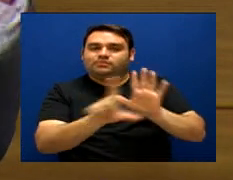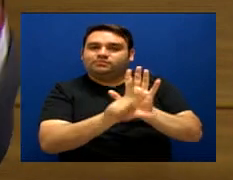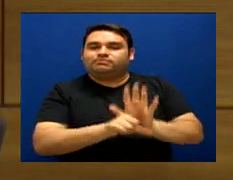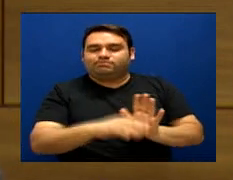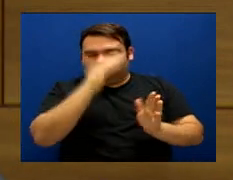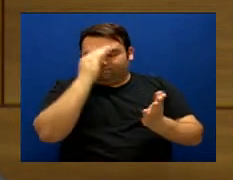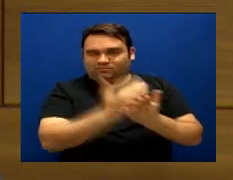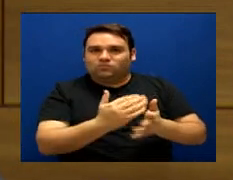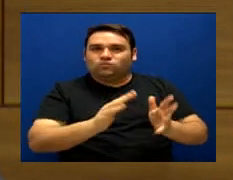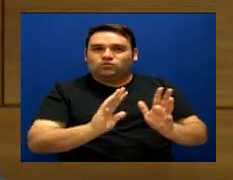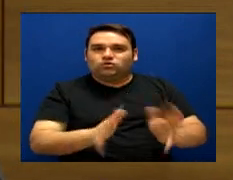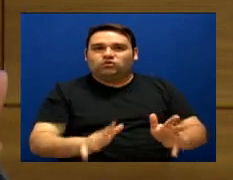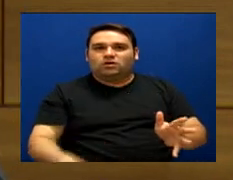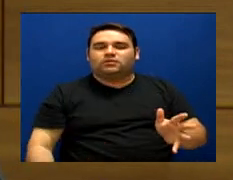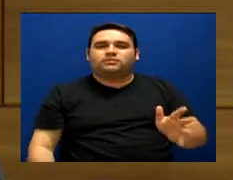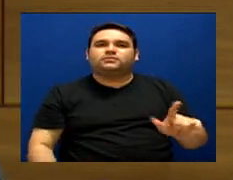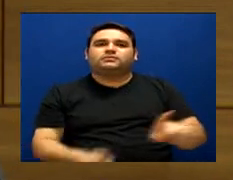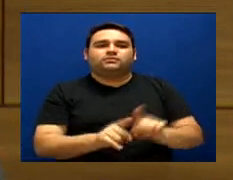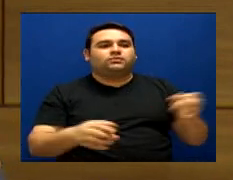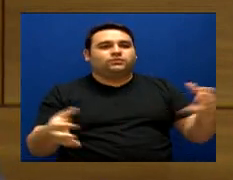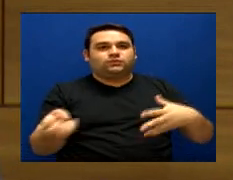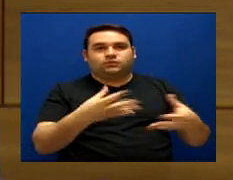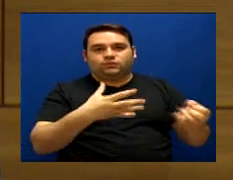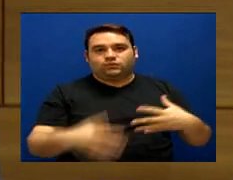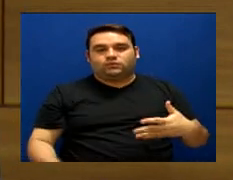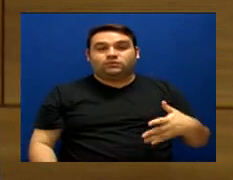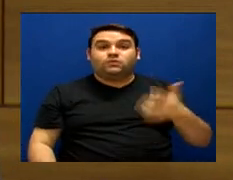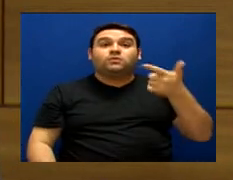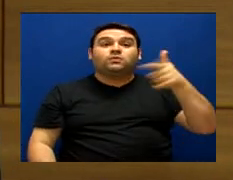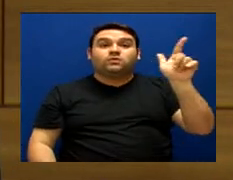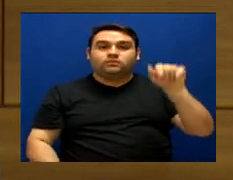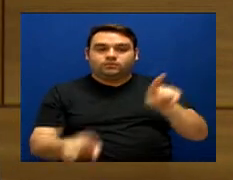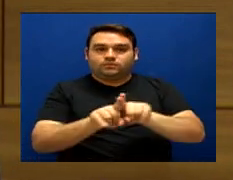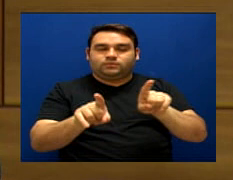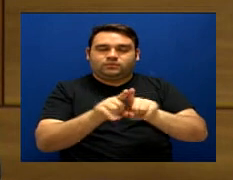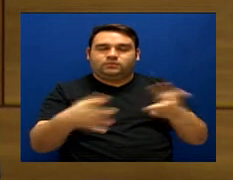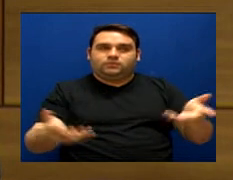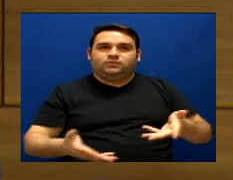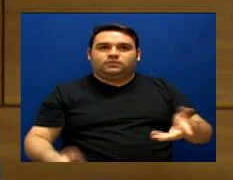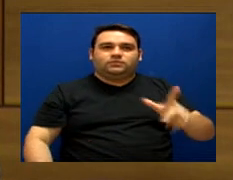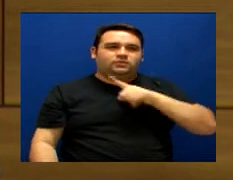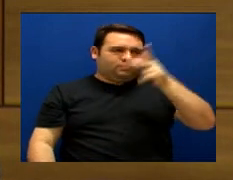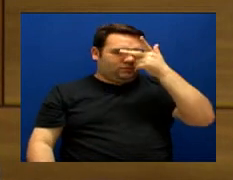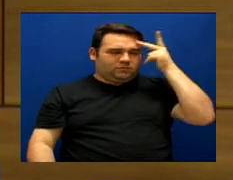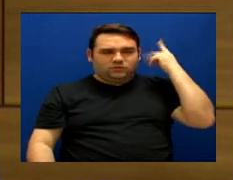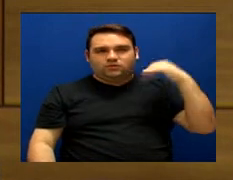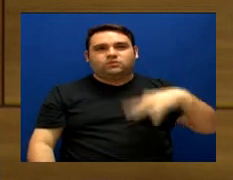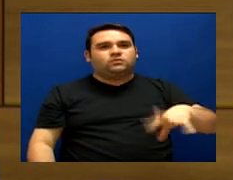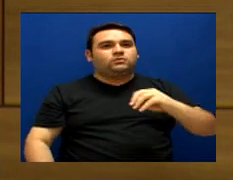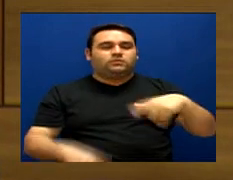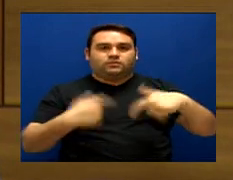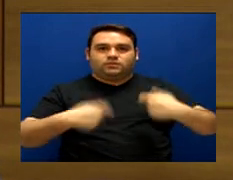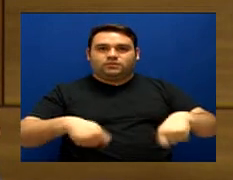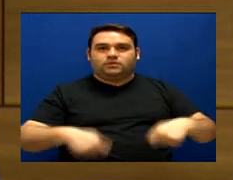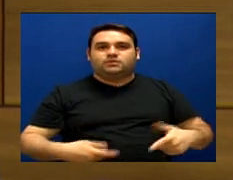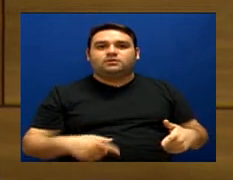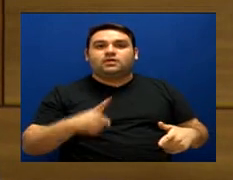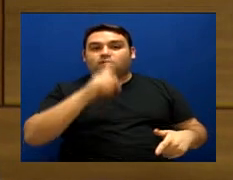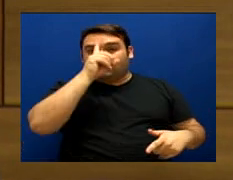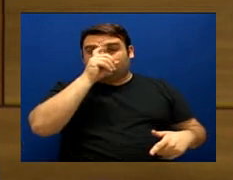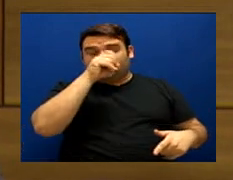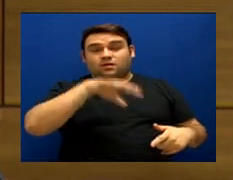legislação já existente e com as novas. Outro fato também que a população carente necessita,